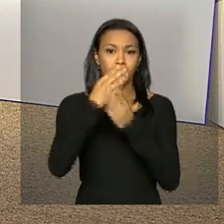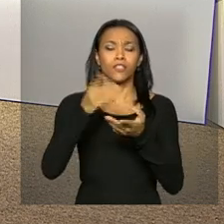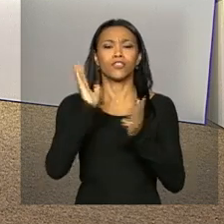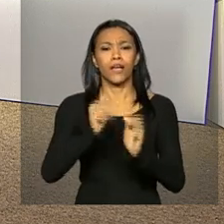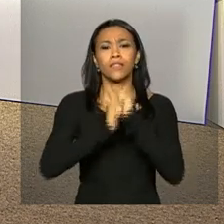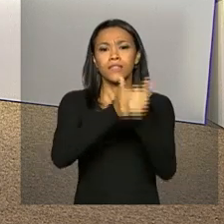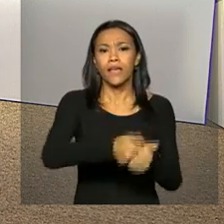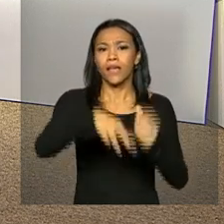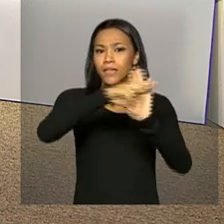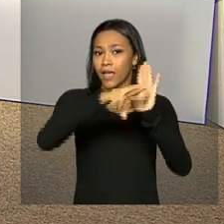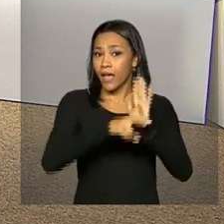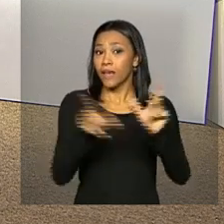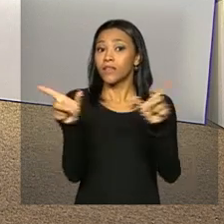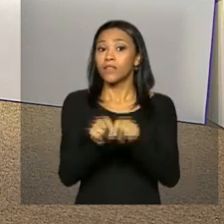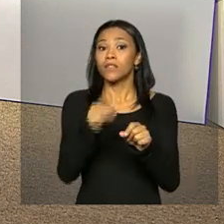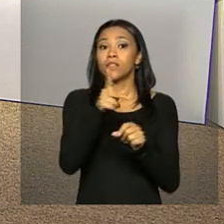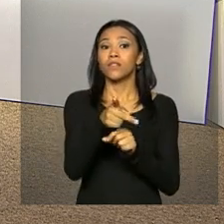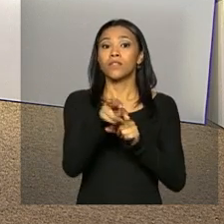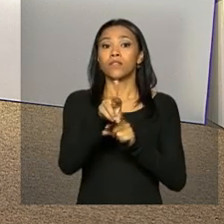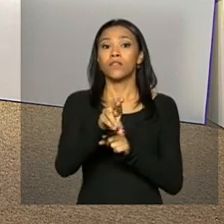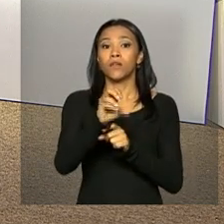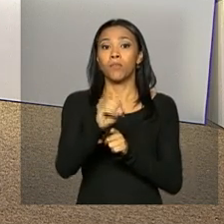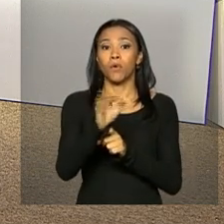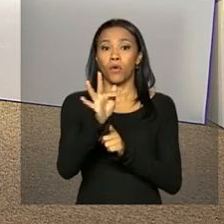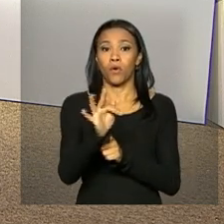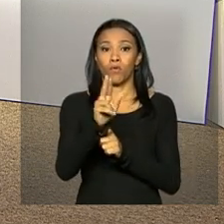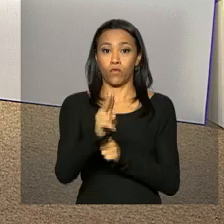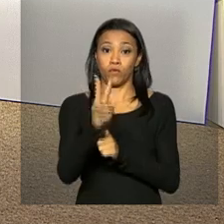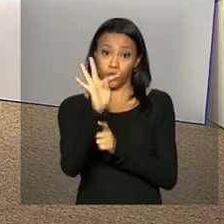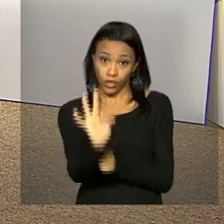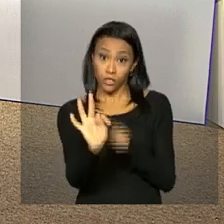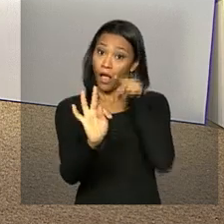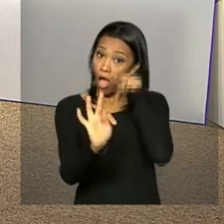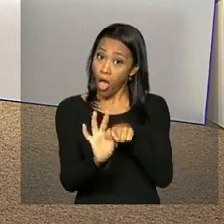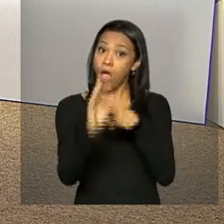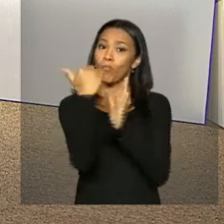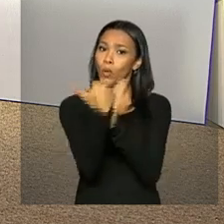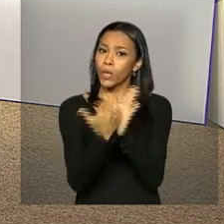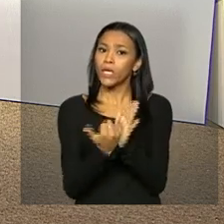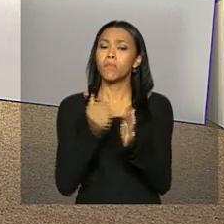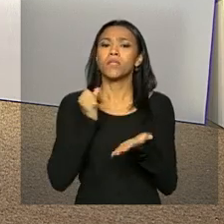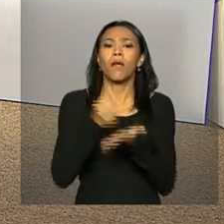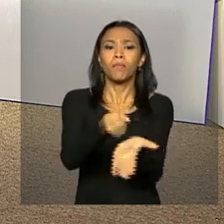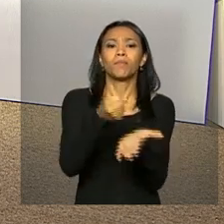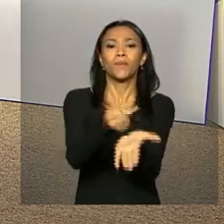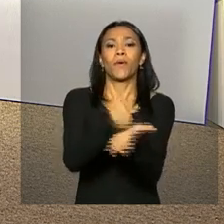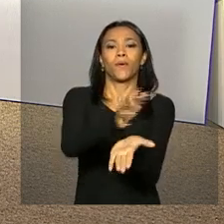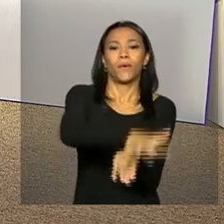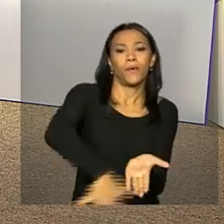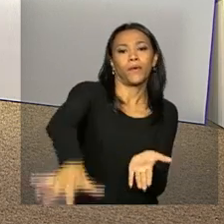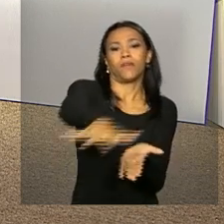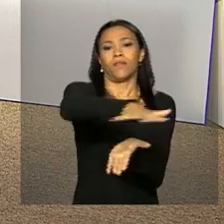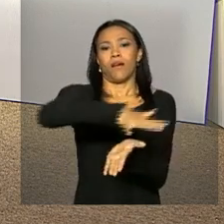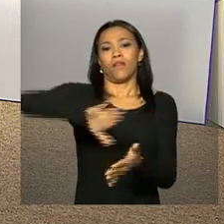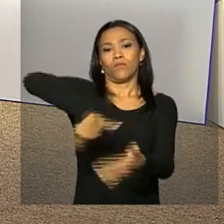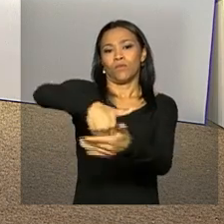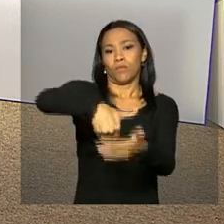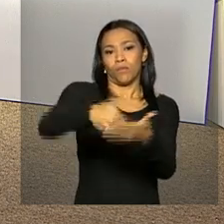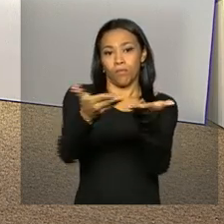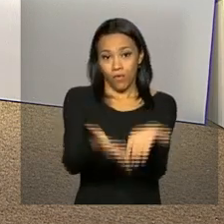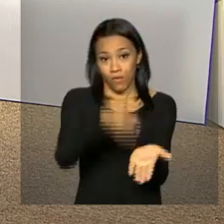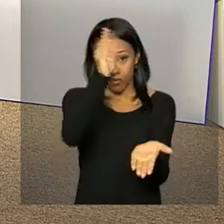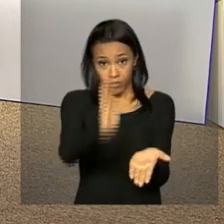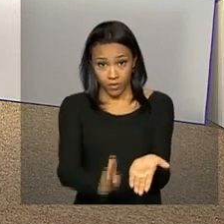aos critérios estabelecidos no Profute, como falou o João Pedro Neto, que é o Programa de Modernização da Gestão e de Responsabilidade Fiscal do